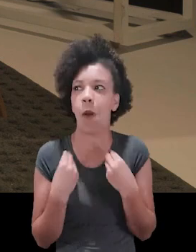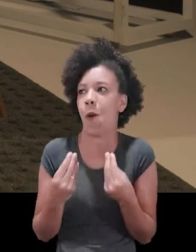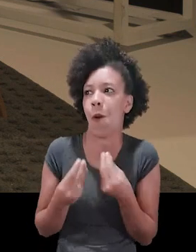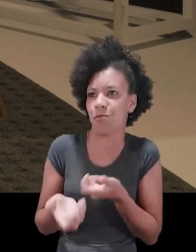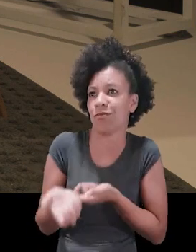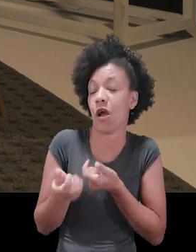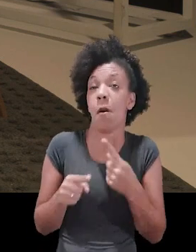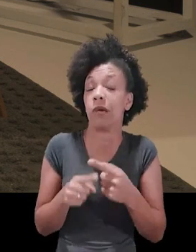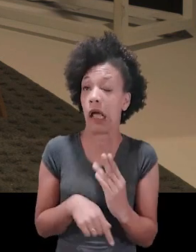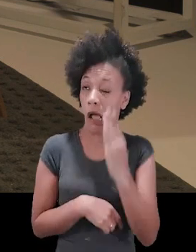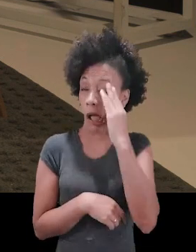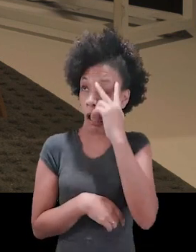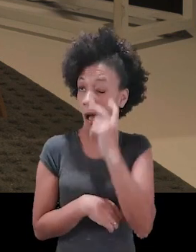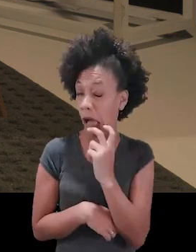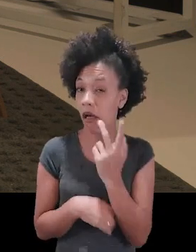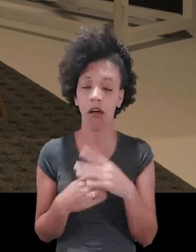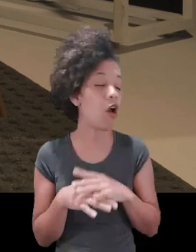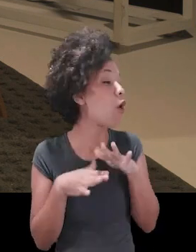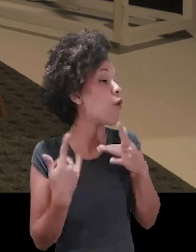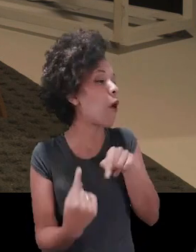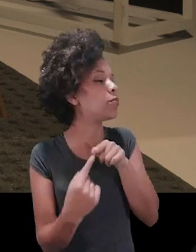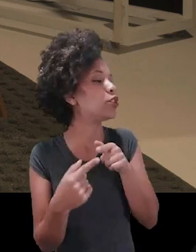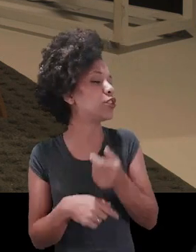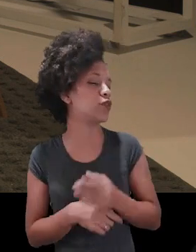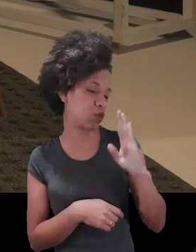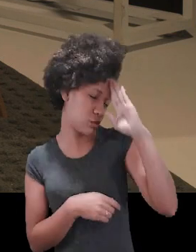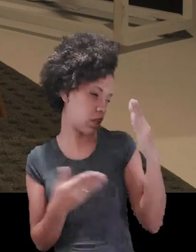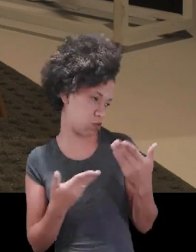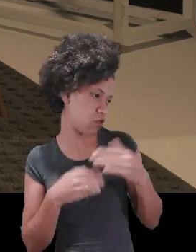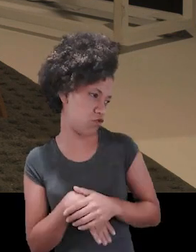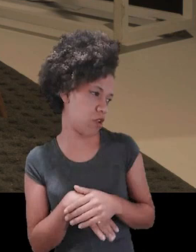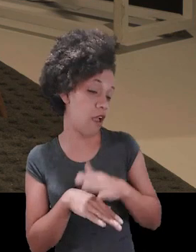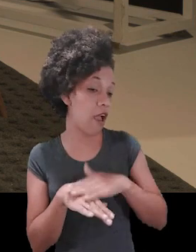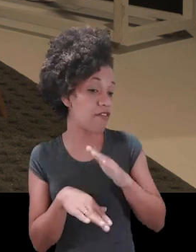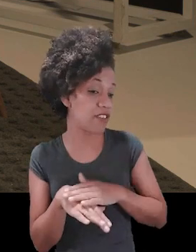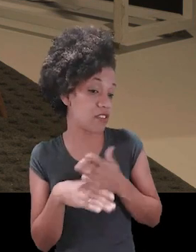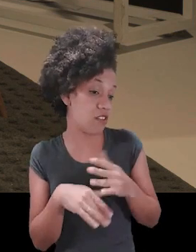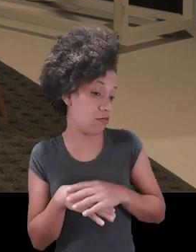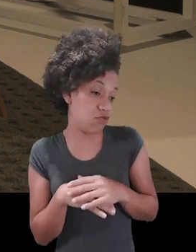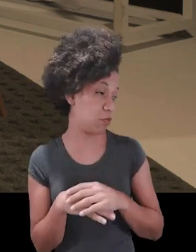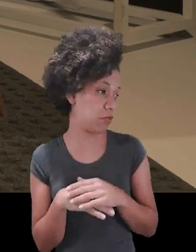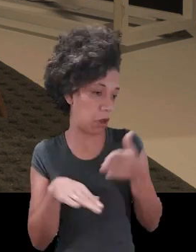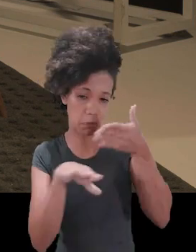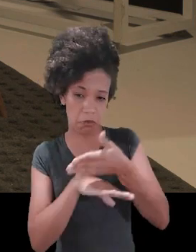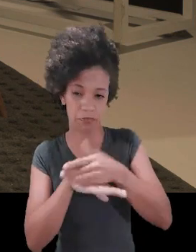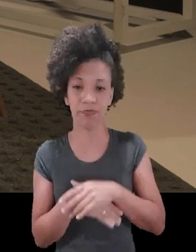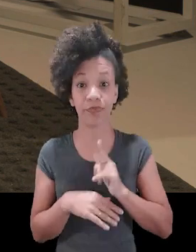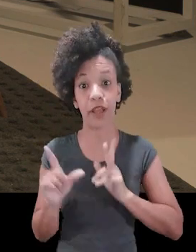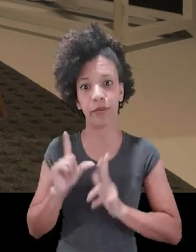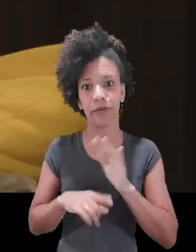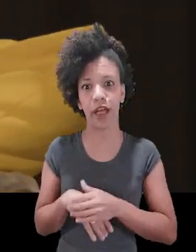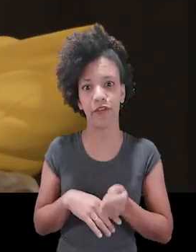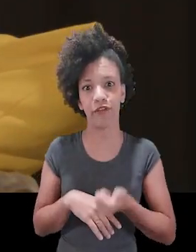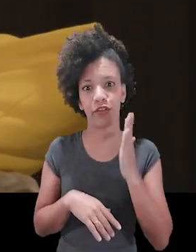estão sem olho qual que é porque a verdadeira função soldado hoje em dia é fazer cri cri pintar meio-fio pronto temos